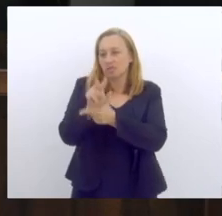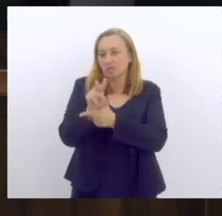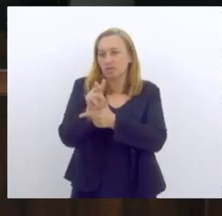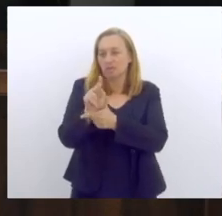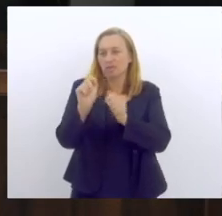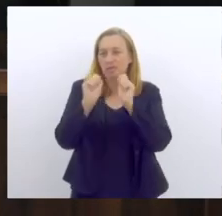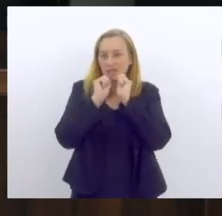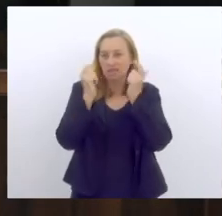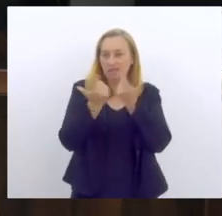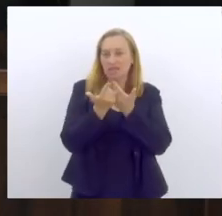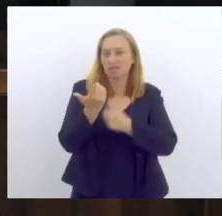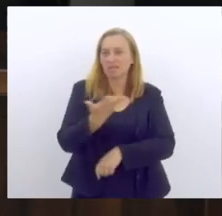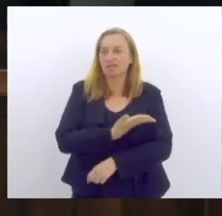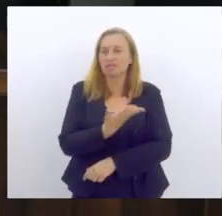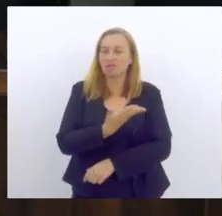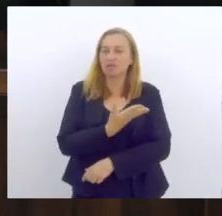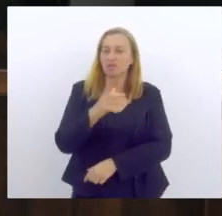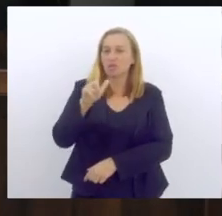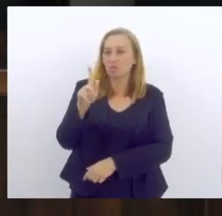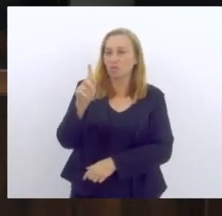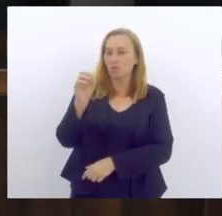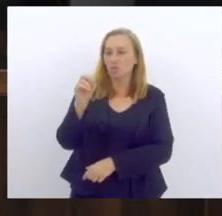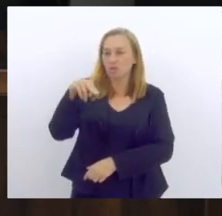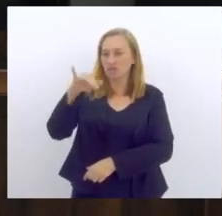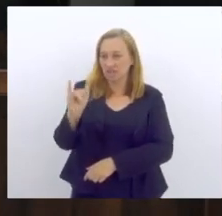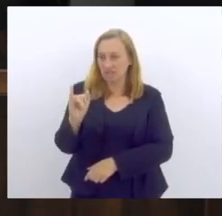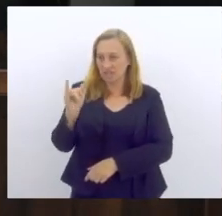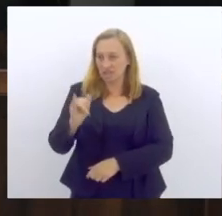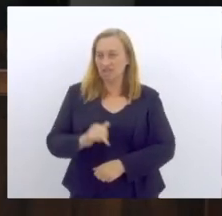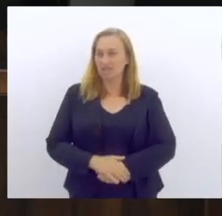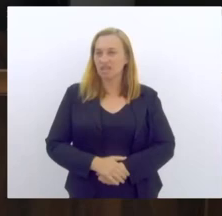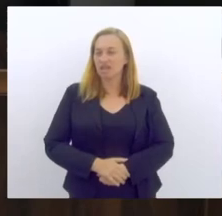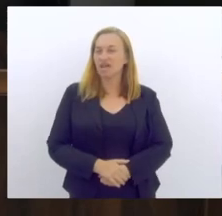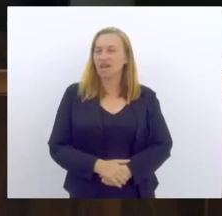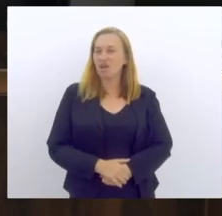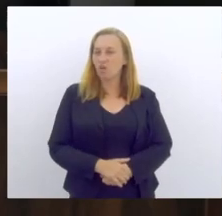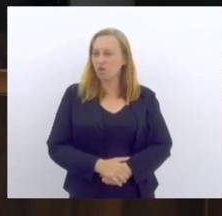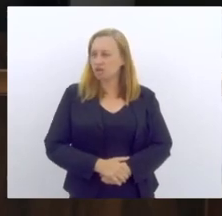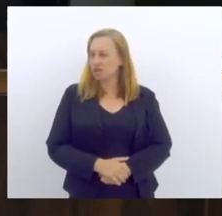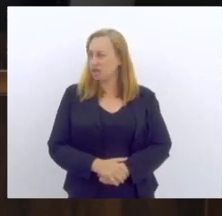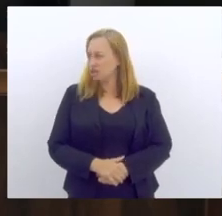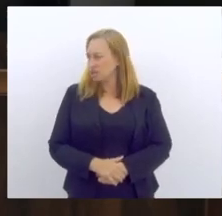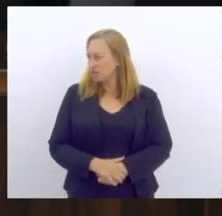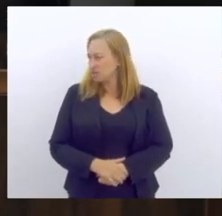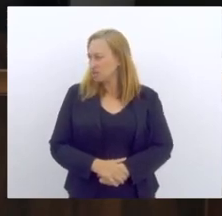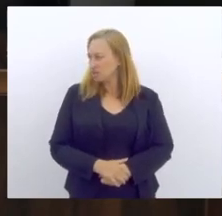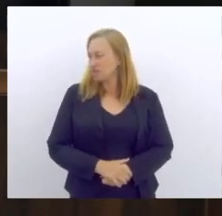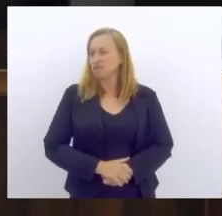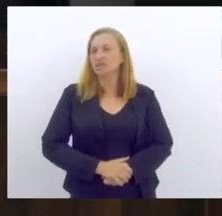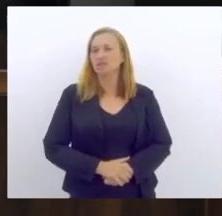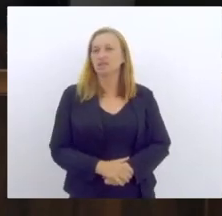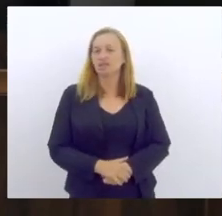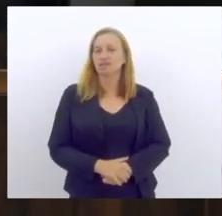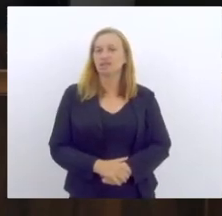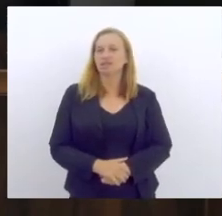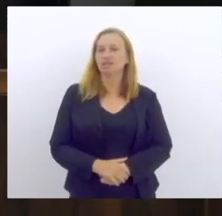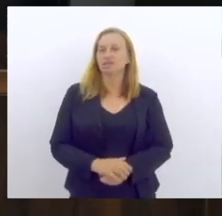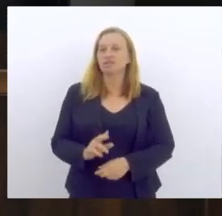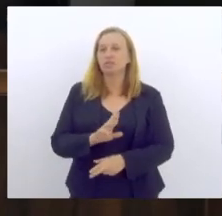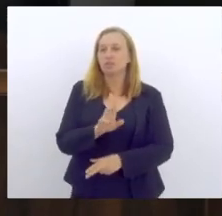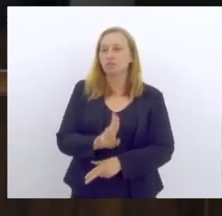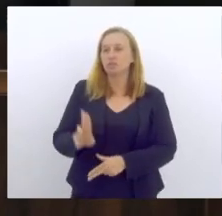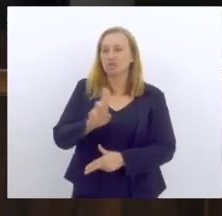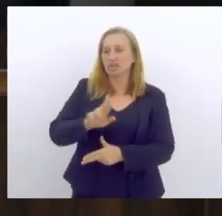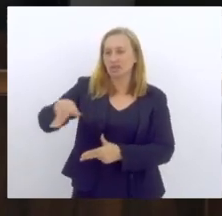Goni fazer por favor onde você que foi presidente também da Assembleia Legislativa do Ceará quero que você possa usar Tribuna